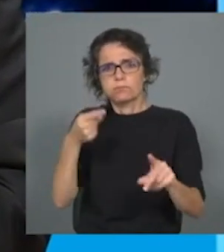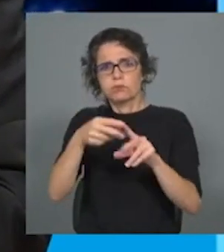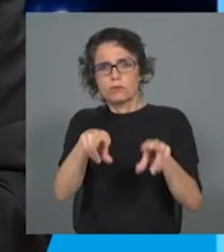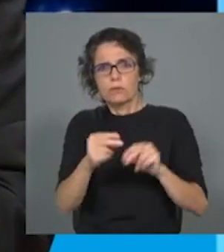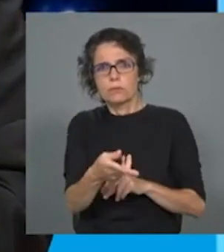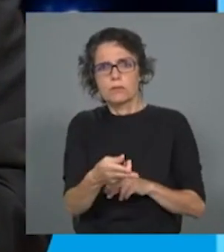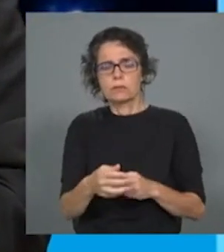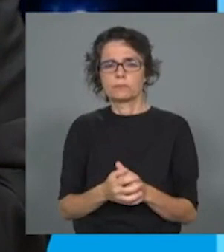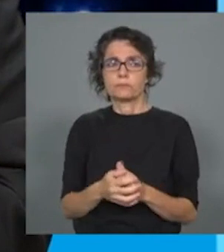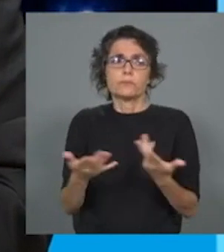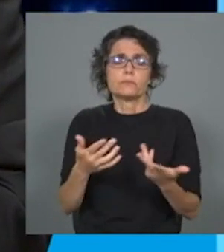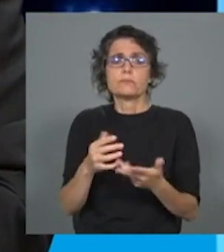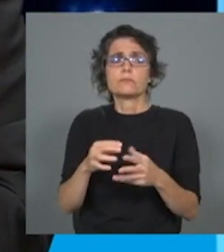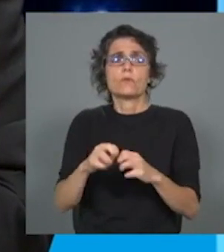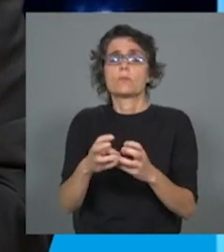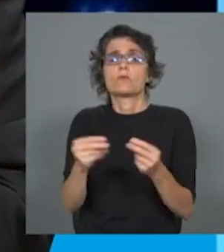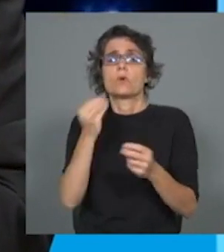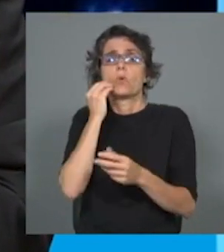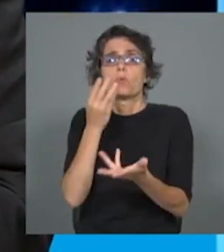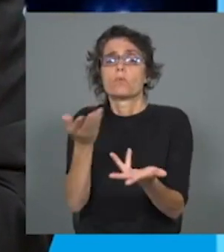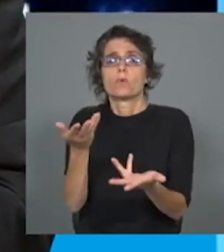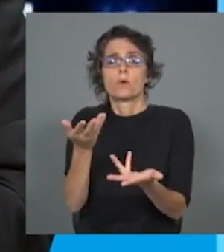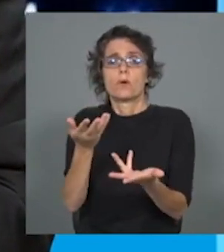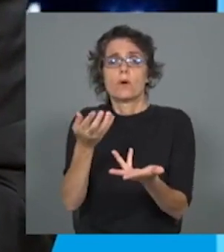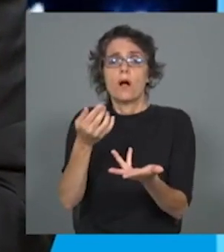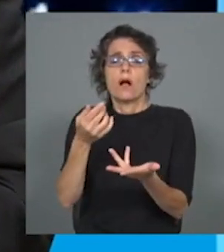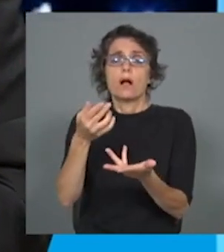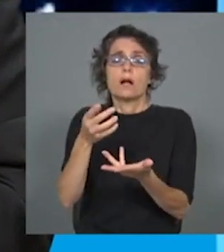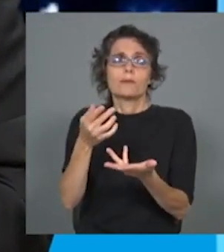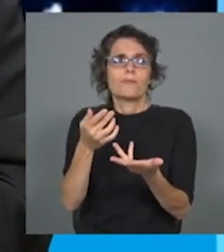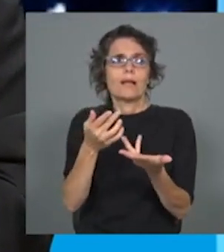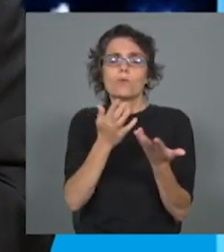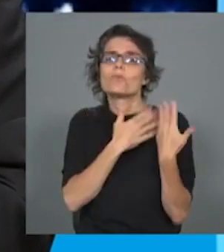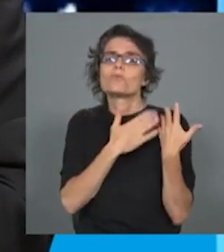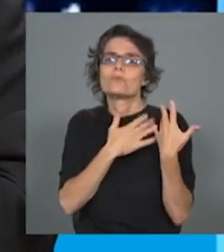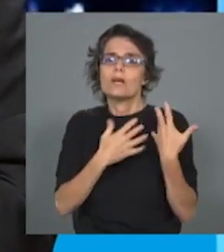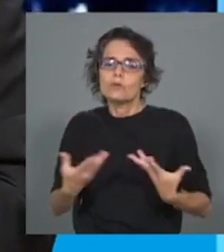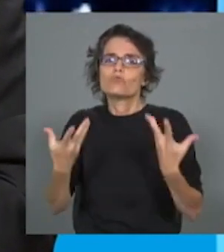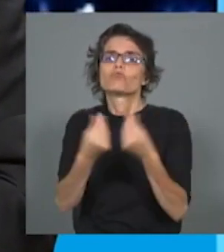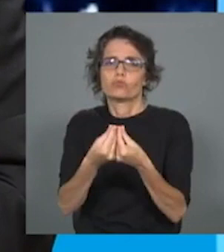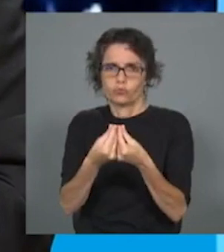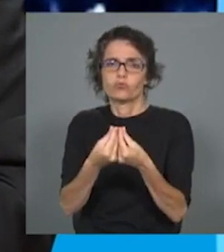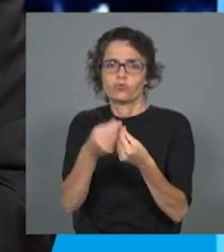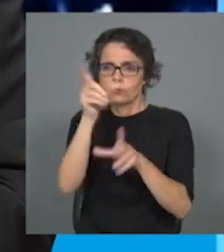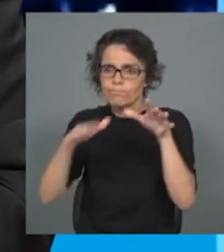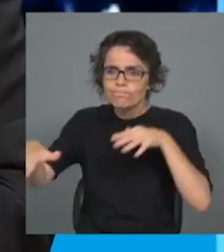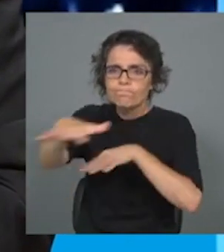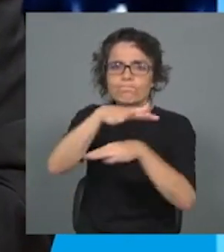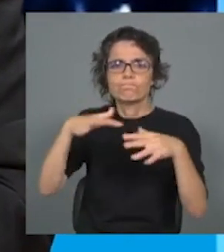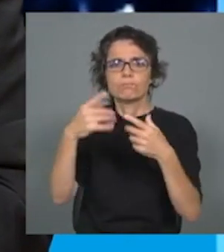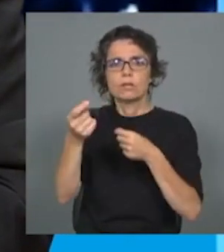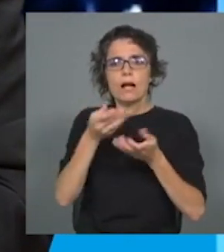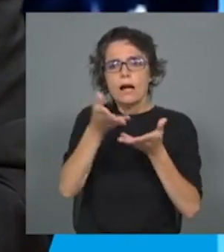Eu, assim à queima-roupa, eu dizia que era importante uma corresponsabilidade de cidadania, ou seja, que nos ajudássemos